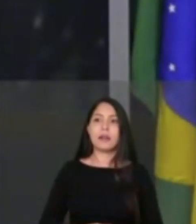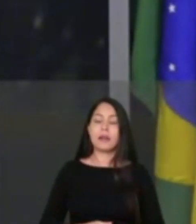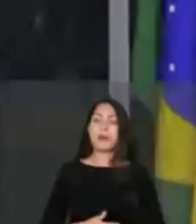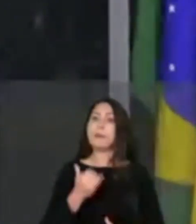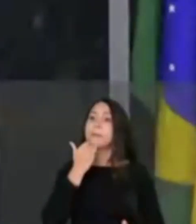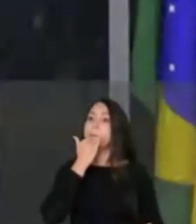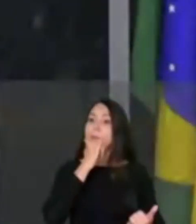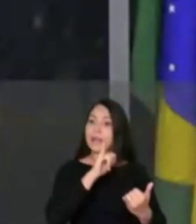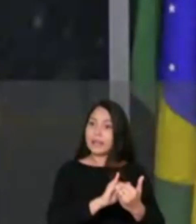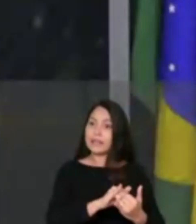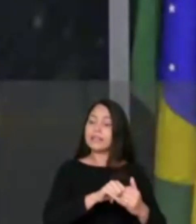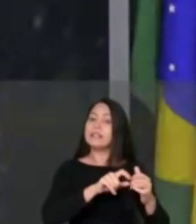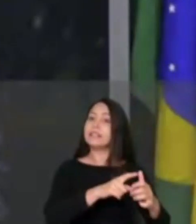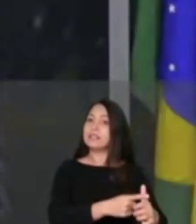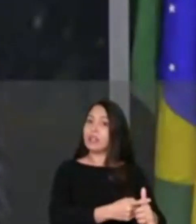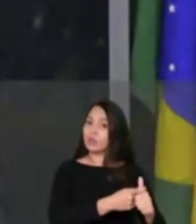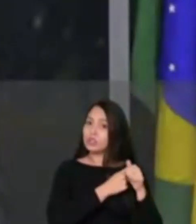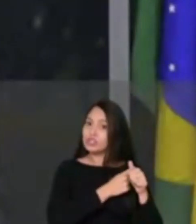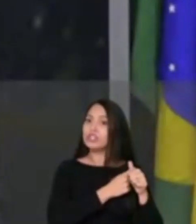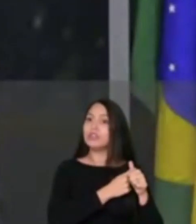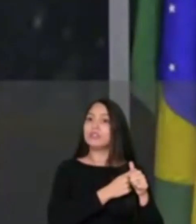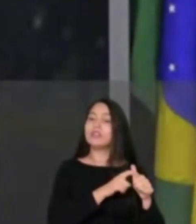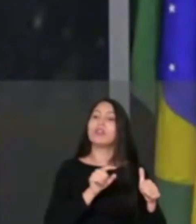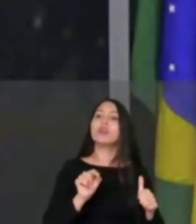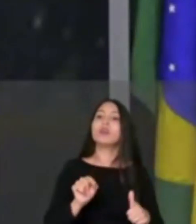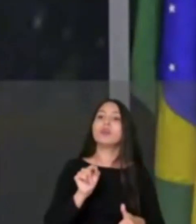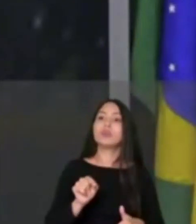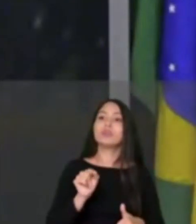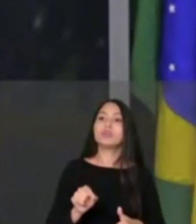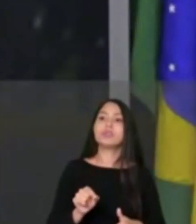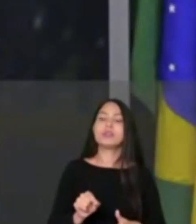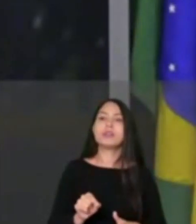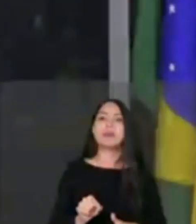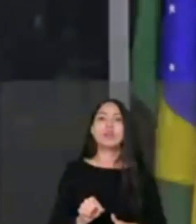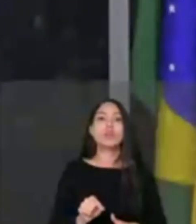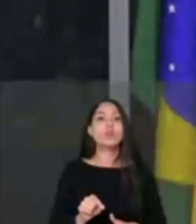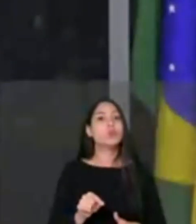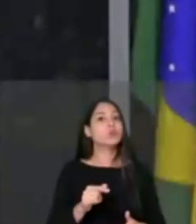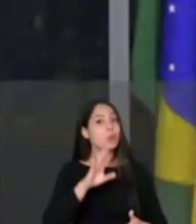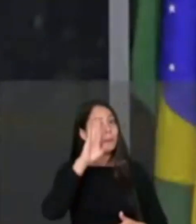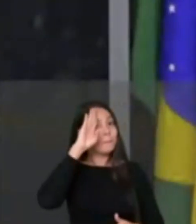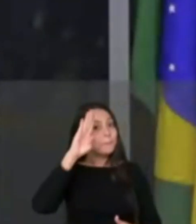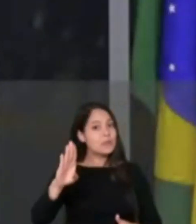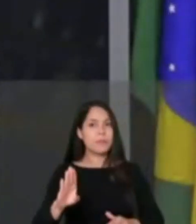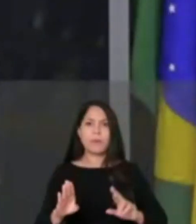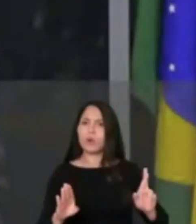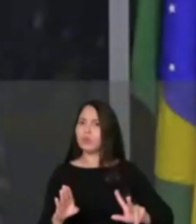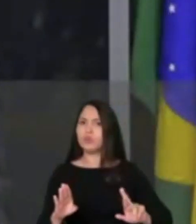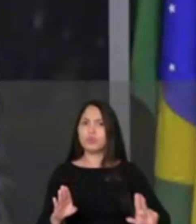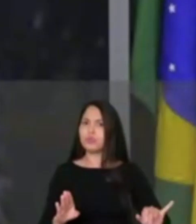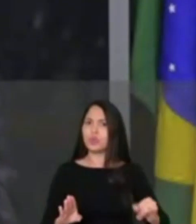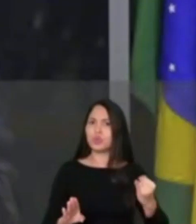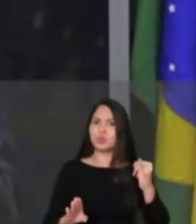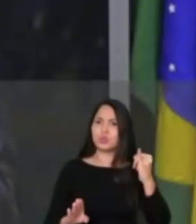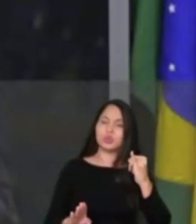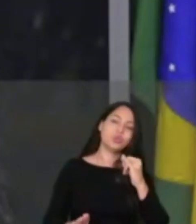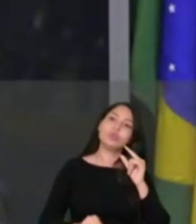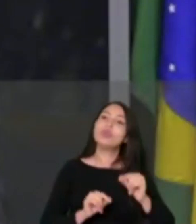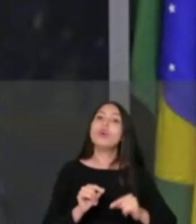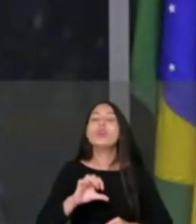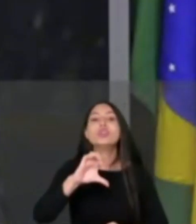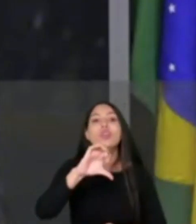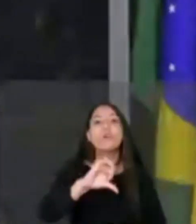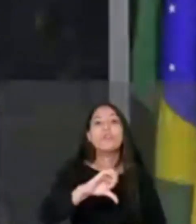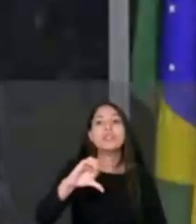Importante dizer, no principal, não nos juros, não um desconto nos juros, de 99% do